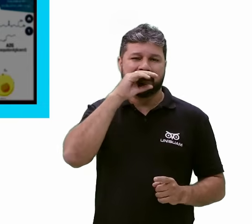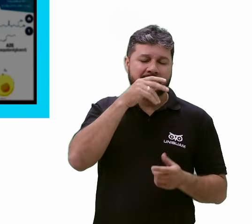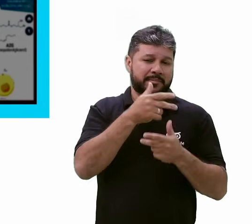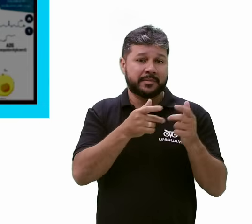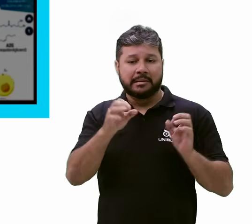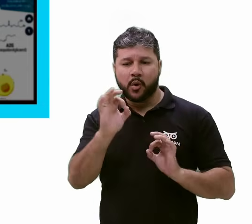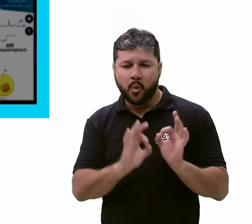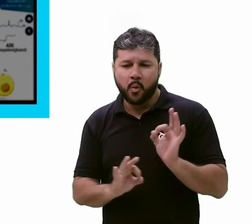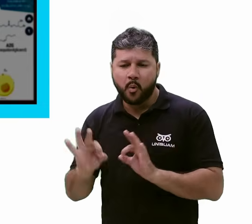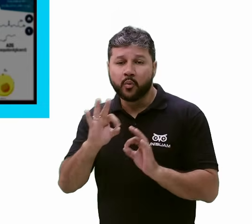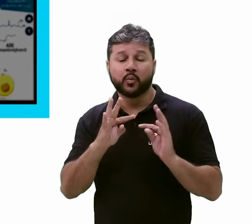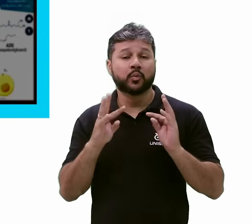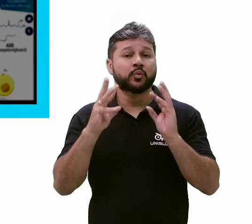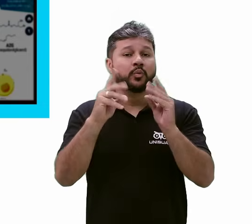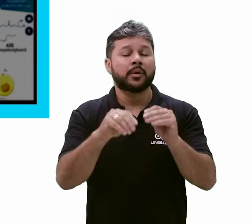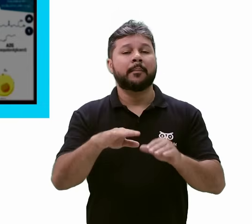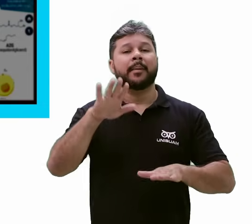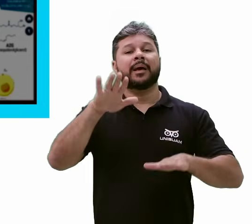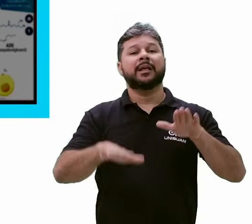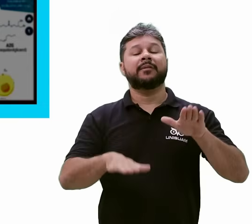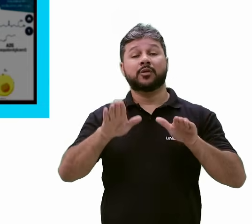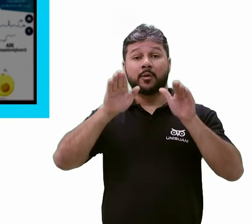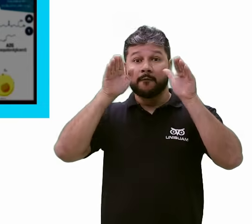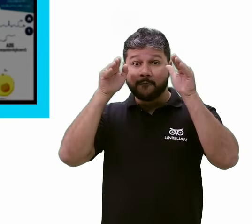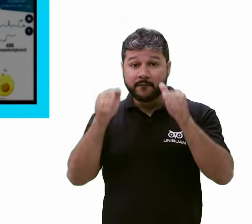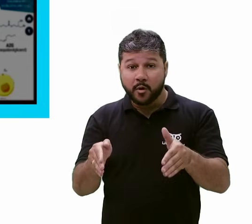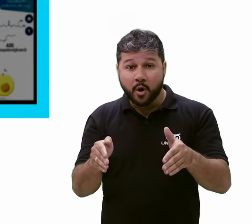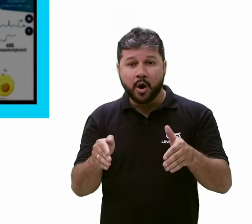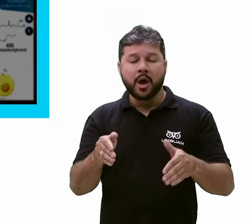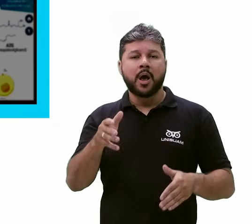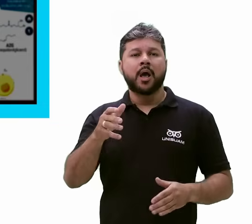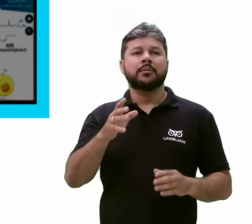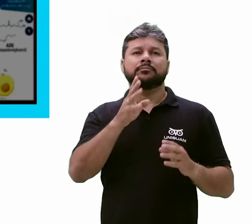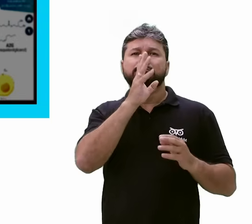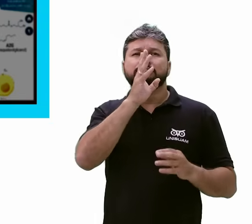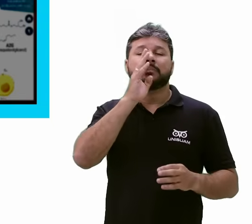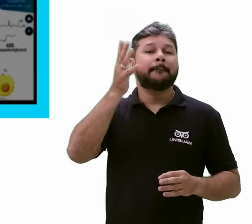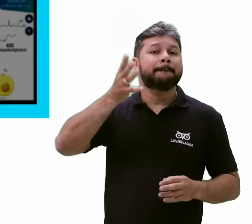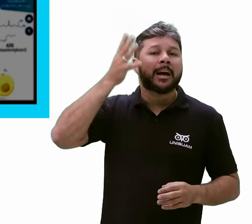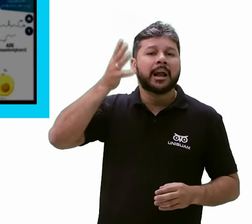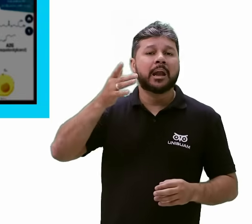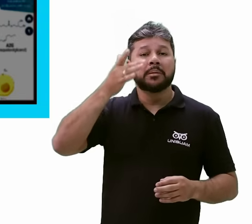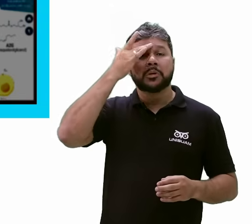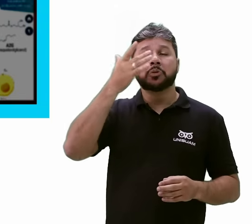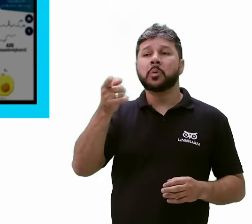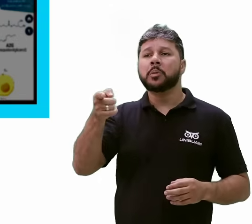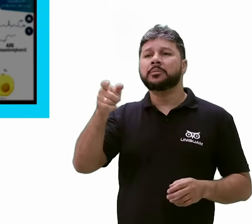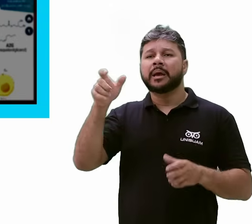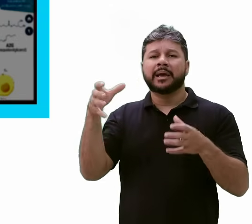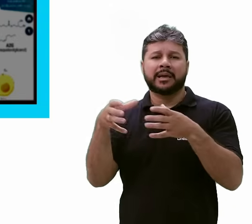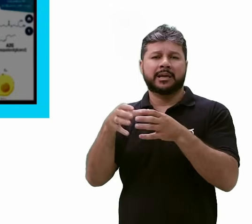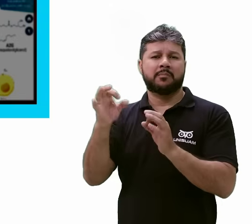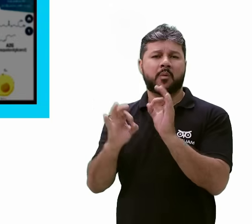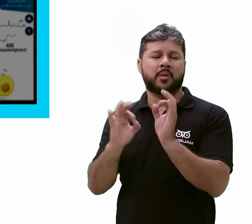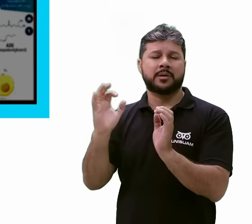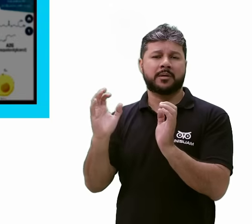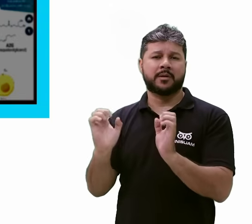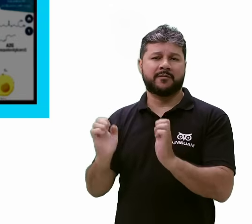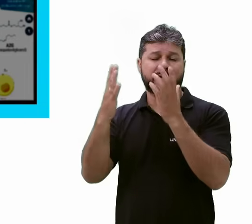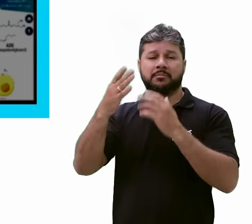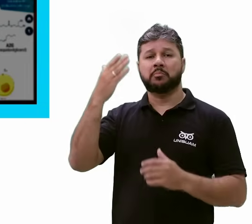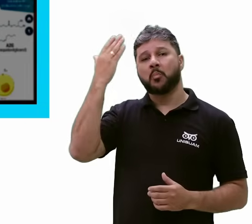arrumando tudo que está acontecendo, mas às vezes o foco está tão grande ali entre a plateia e palestrante que ninguém nem observa a equipe de